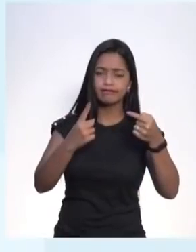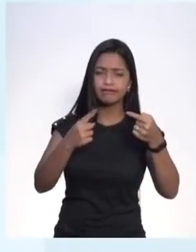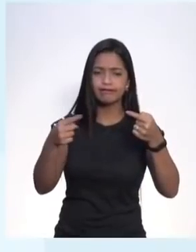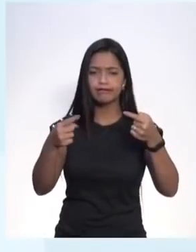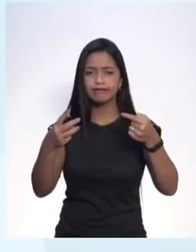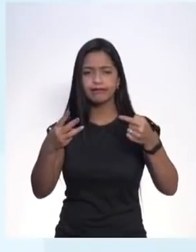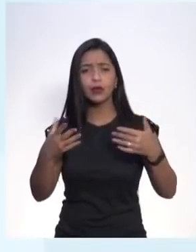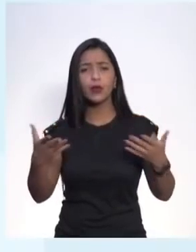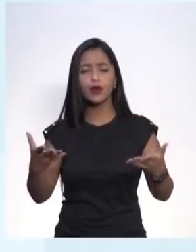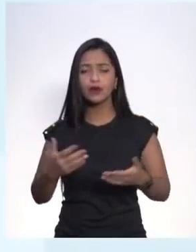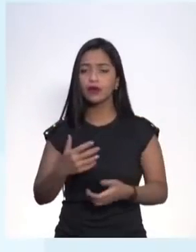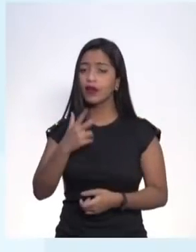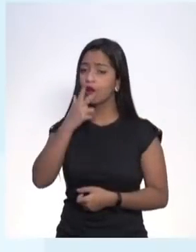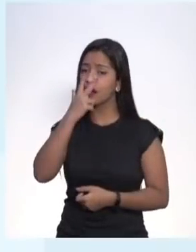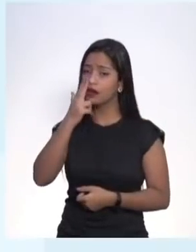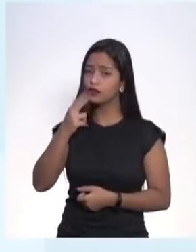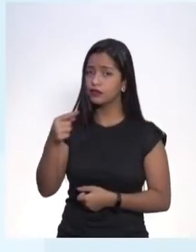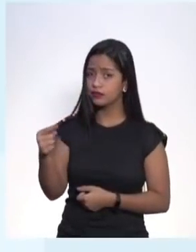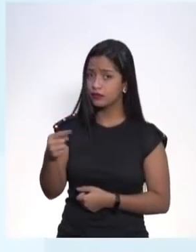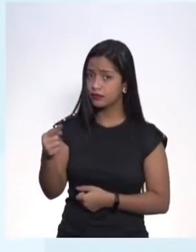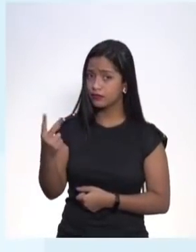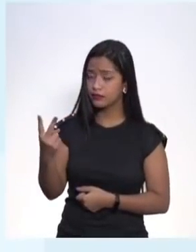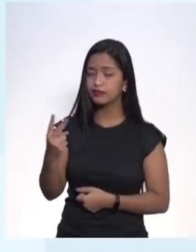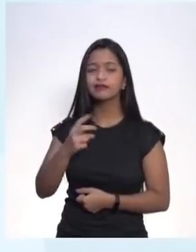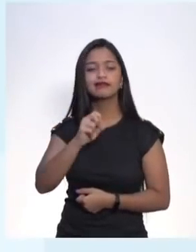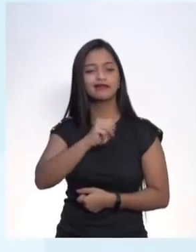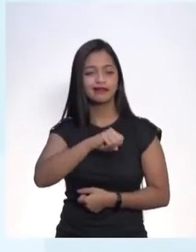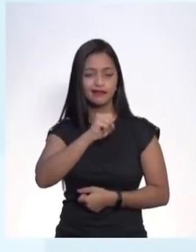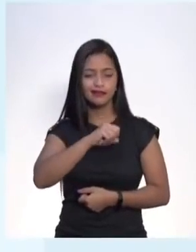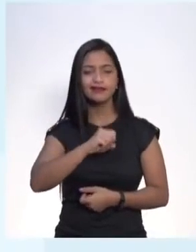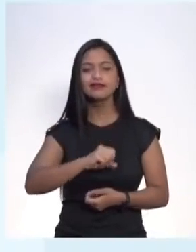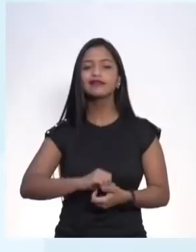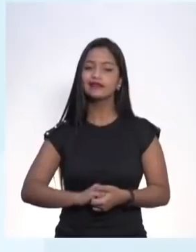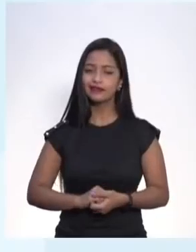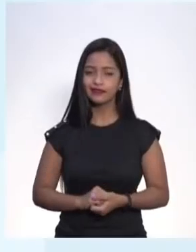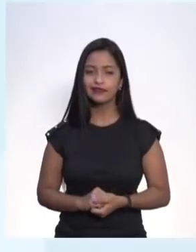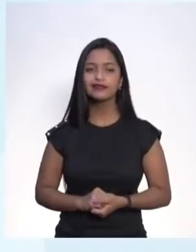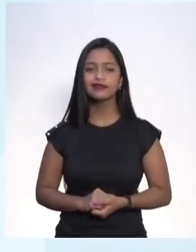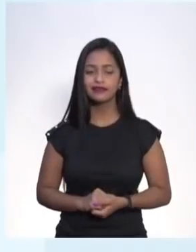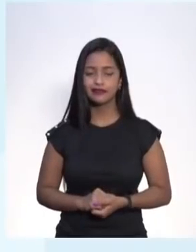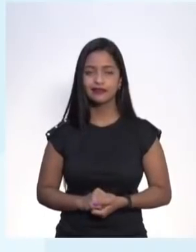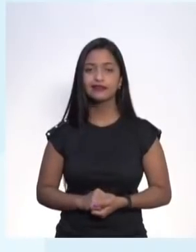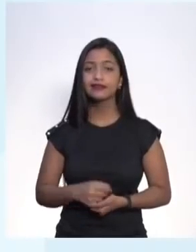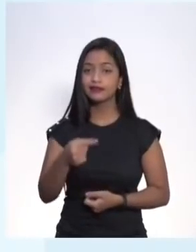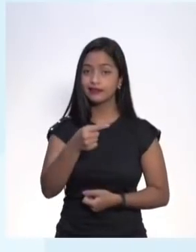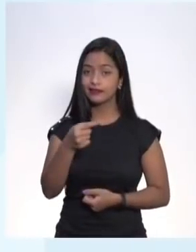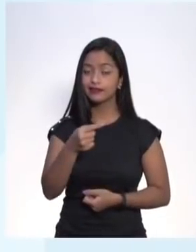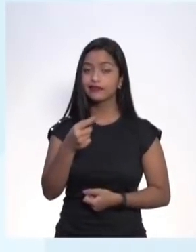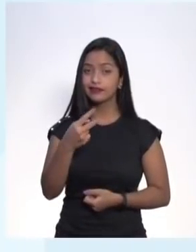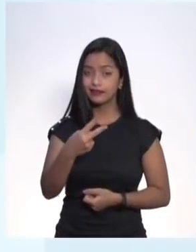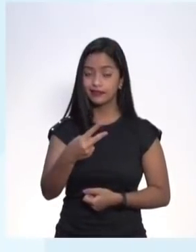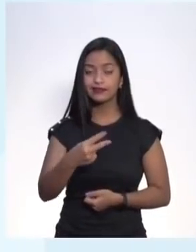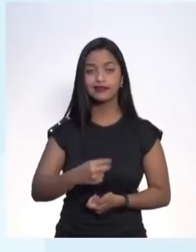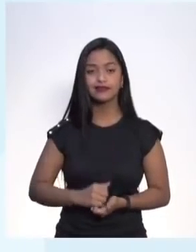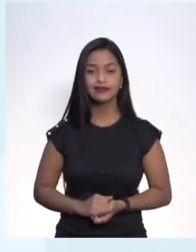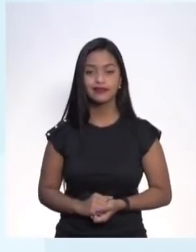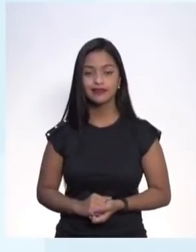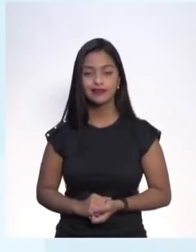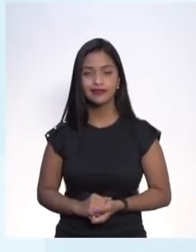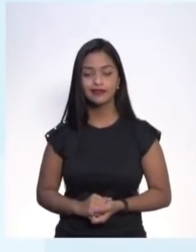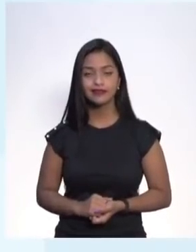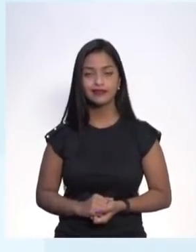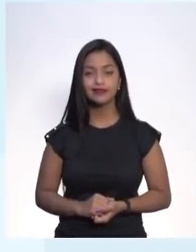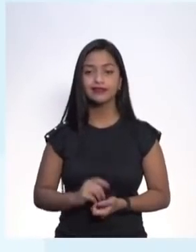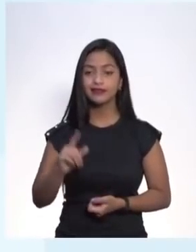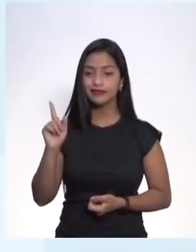saberia qual que é? Seria o 2 negativo. Isso mesmo. Ele está aqui em cima. Esse aqui seria o 2 negativo, né? Então, esse aqui é o